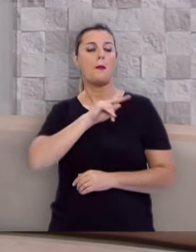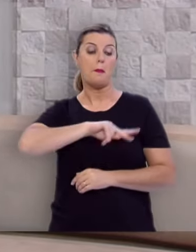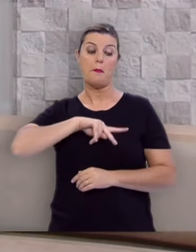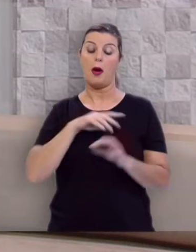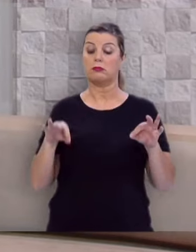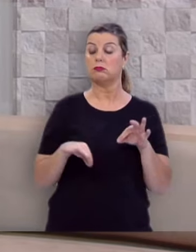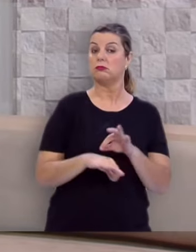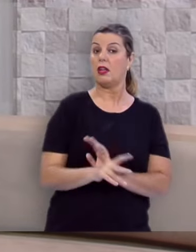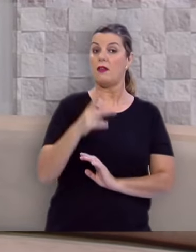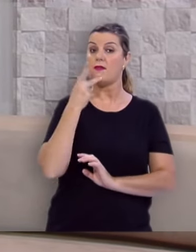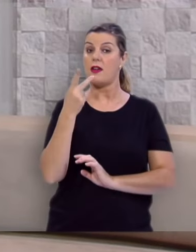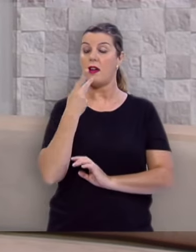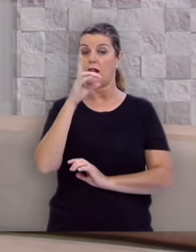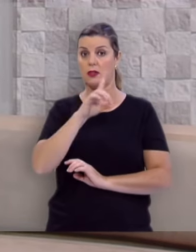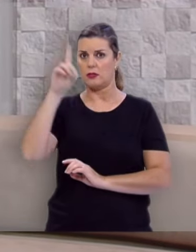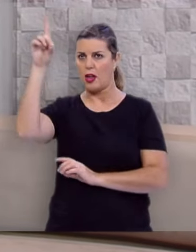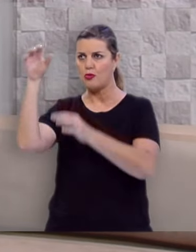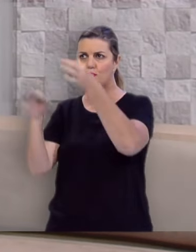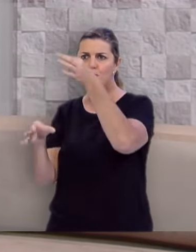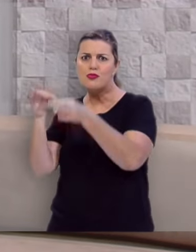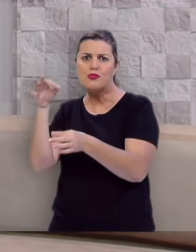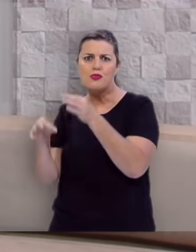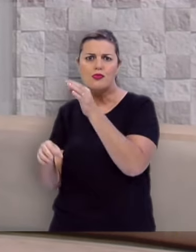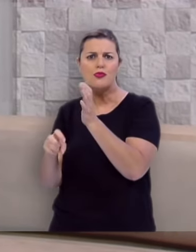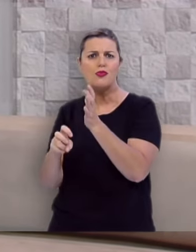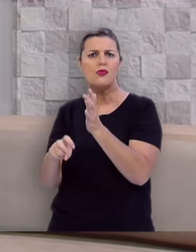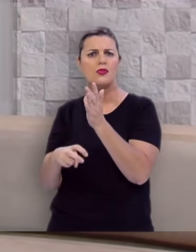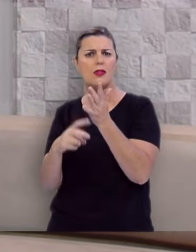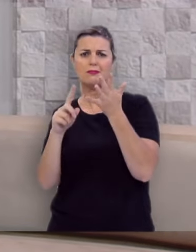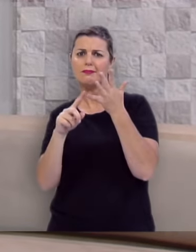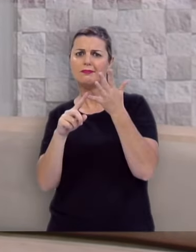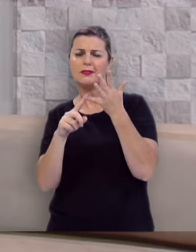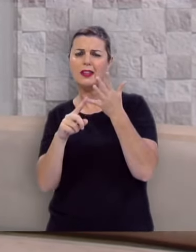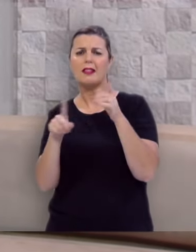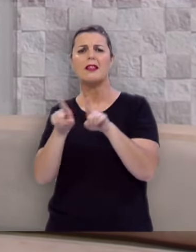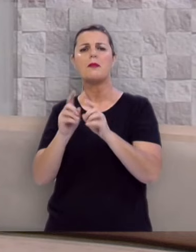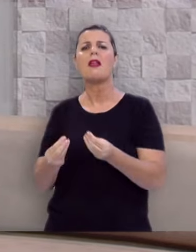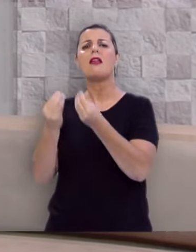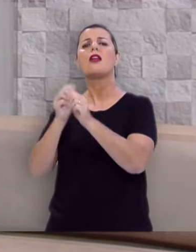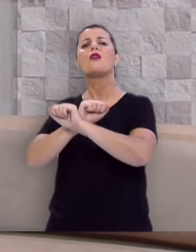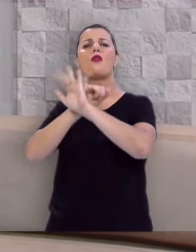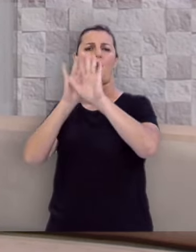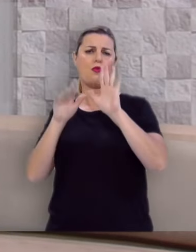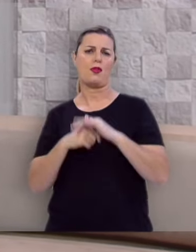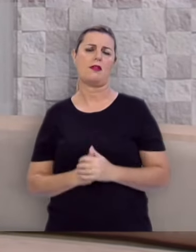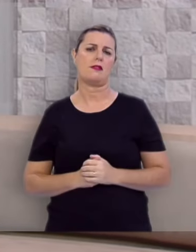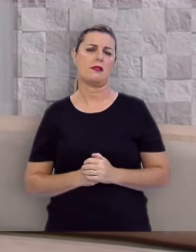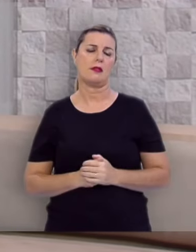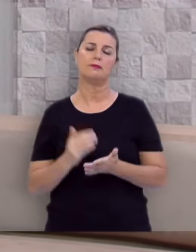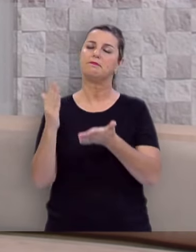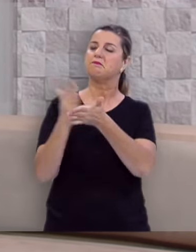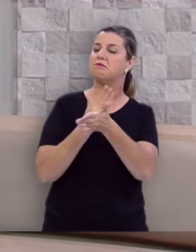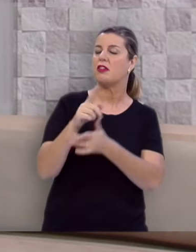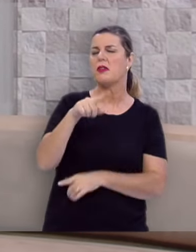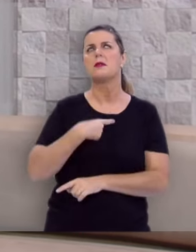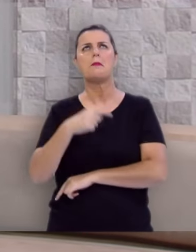Paulo conclui dizendo o seguinte: e aos que Deus justificou, em quinto lugar, a esses Deus também glorificou. Talvez